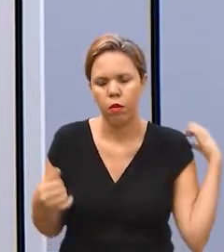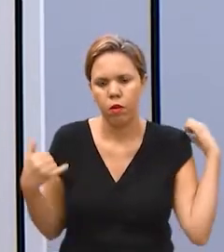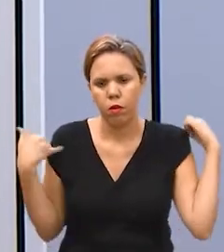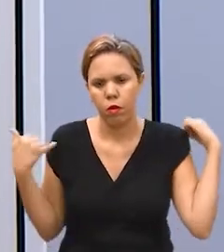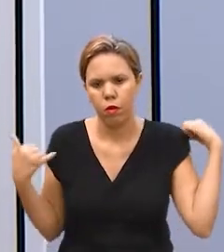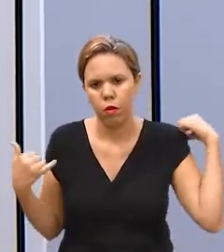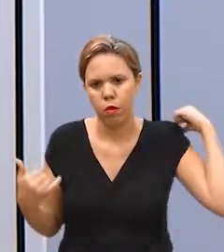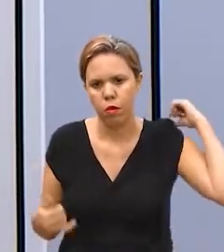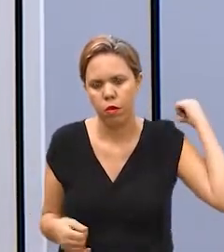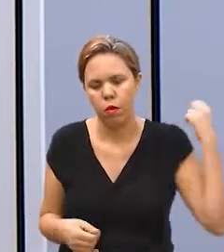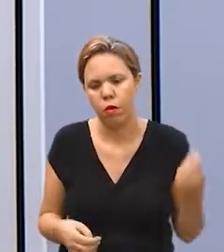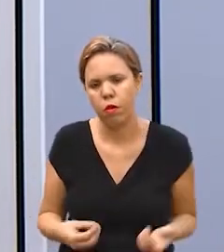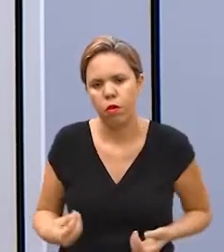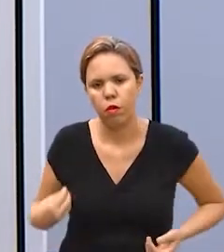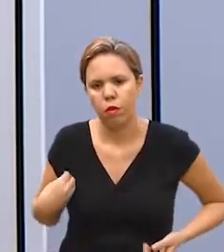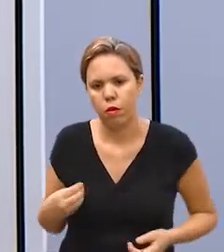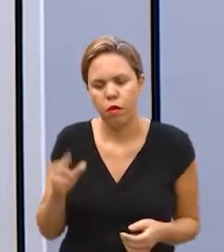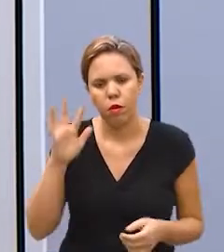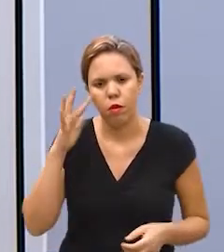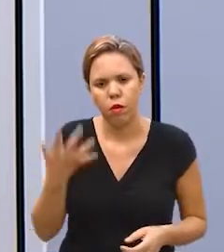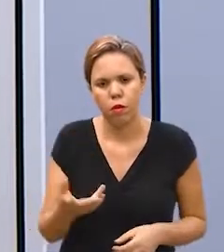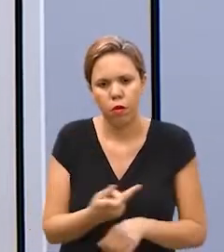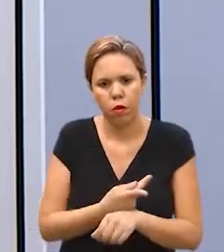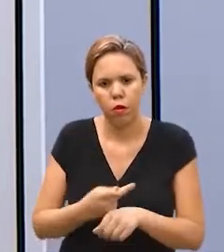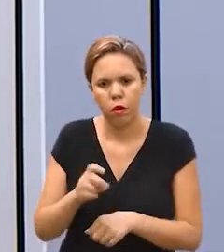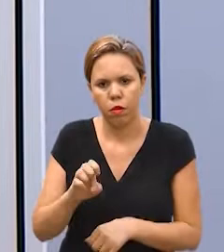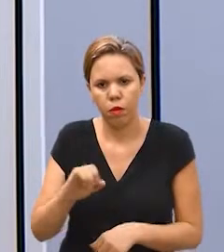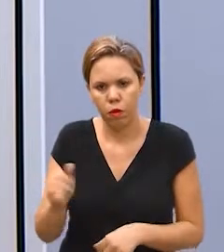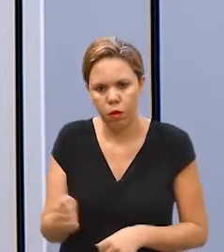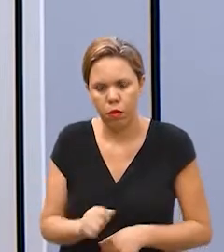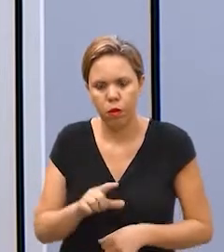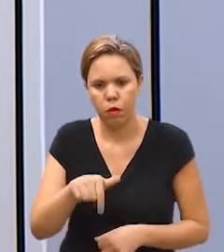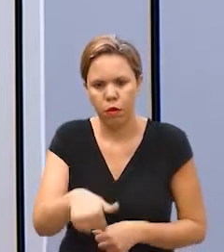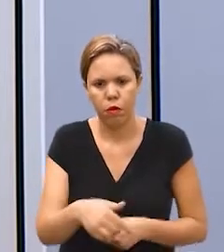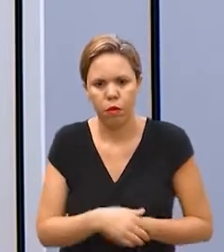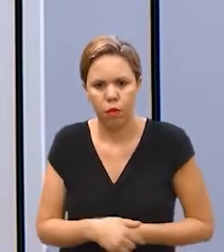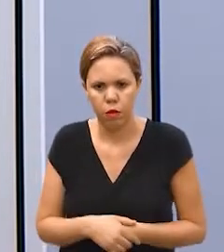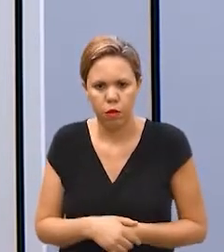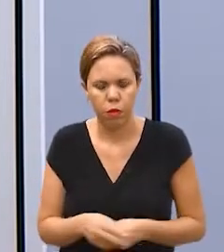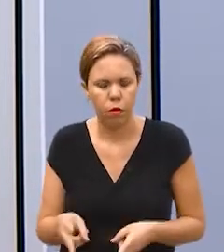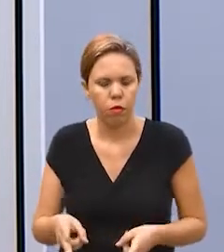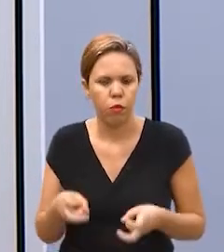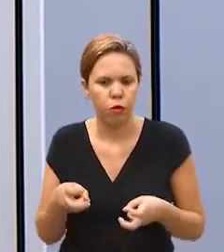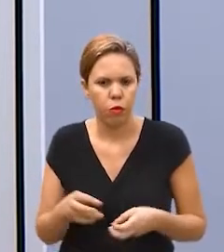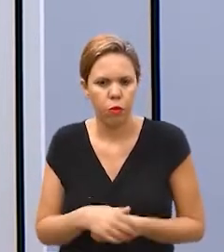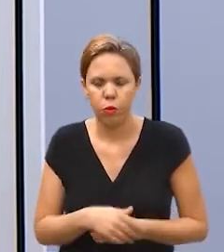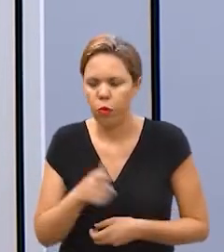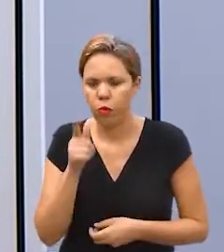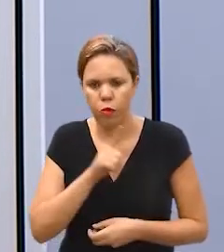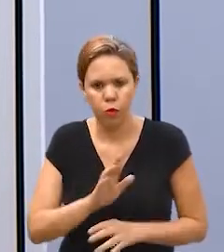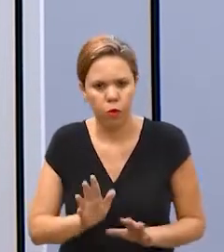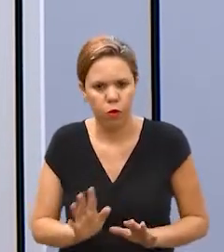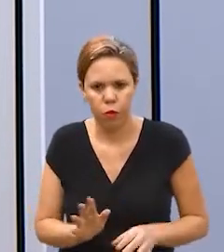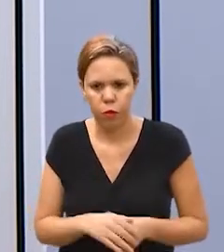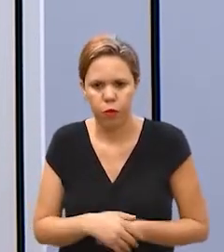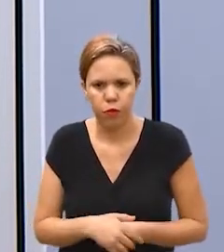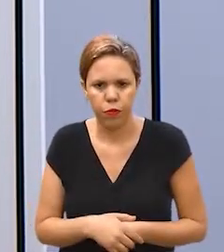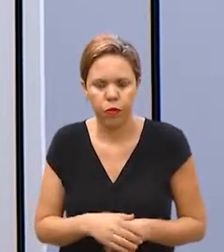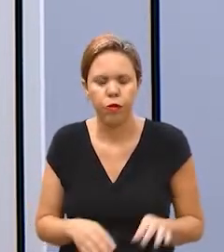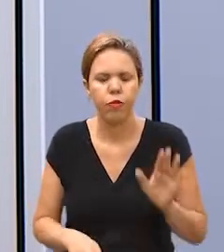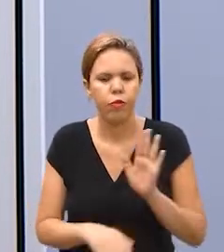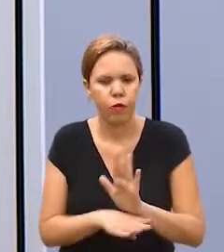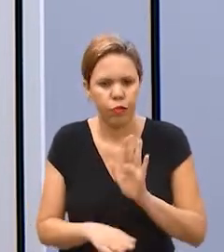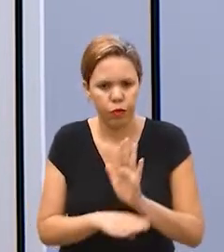relatava que resolveu procurar o EJA depois que ela percebeu que ela não conseguia mais ajudar o filho